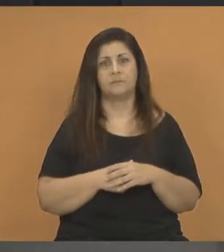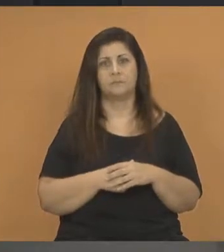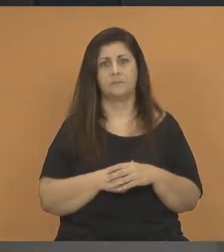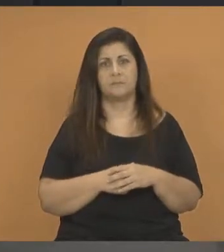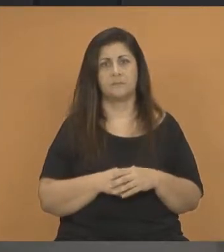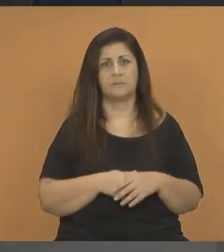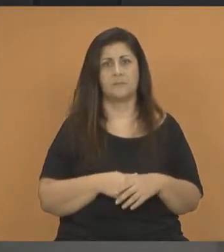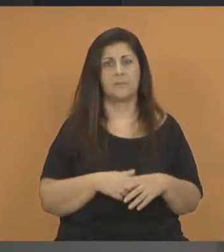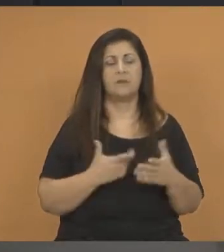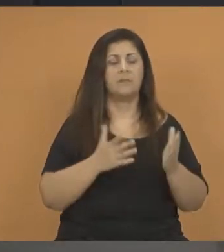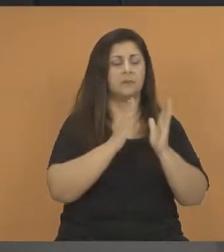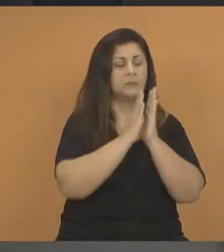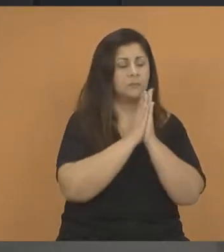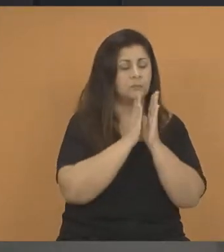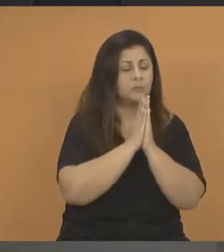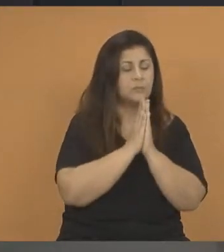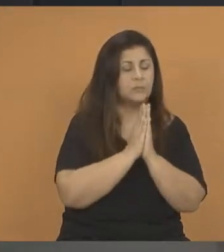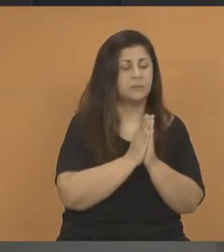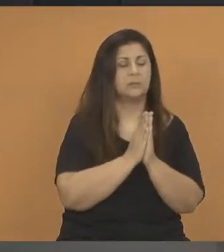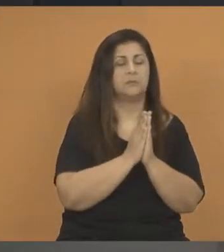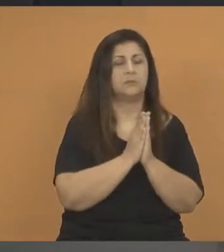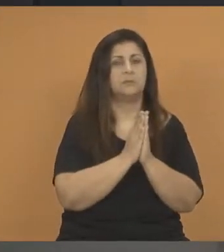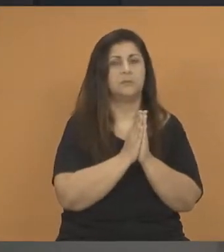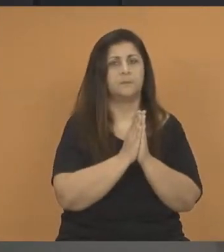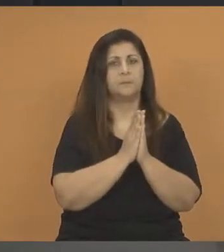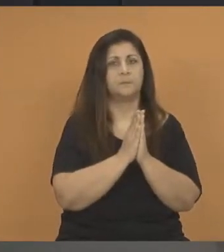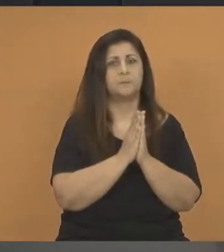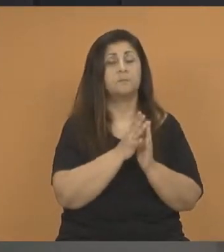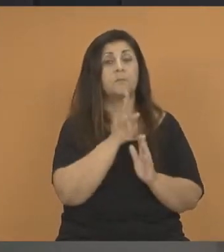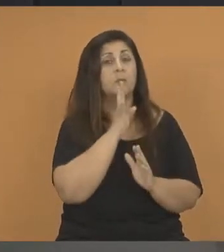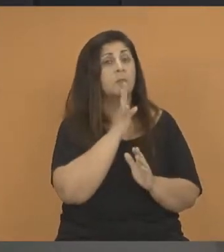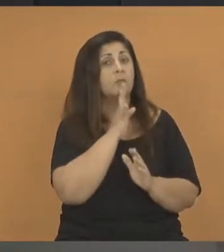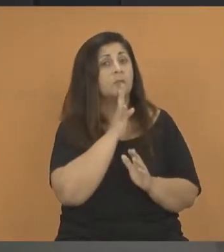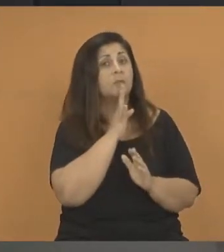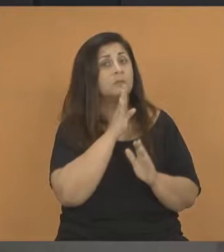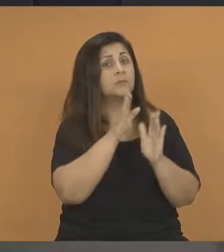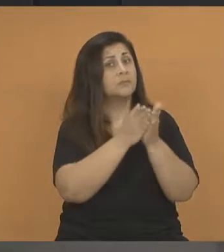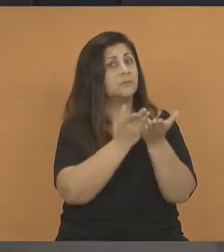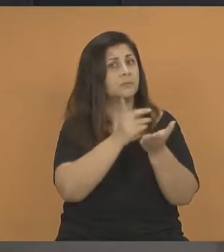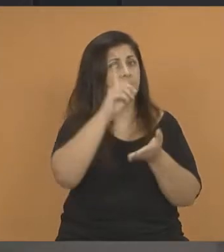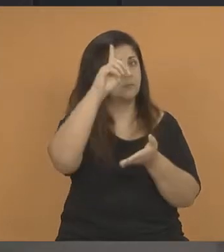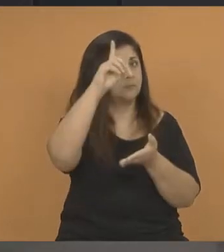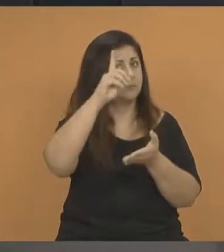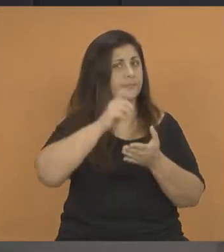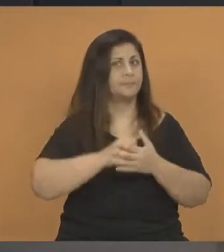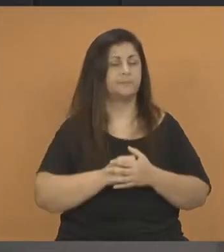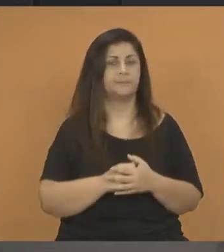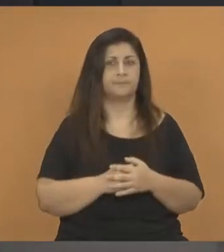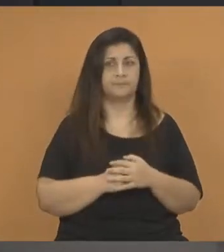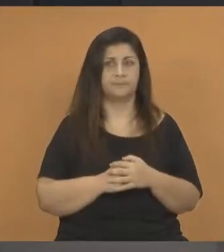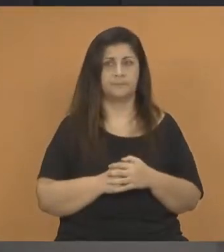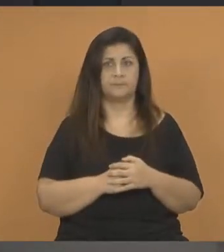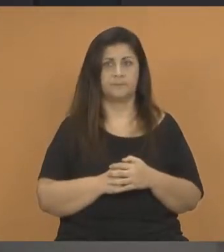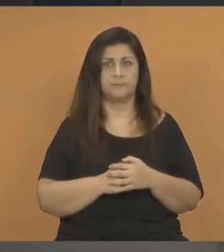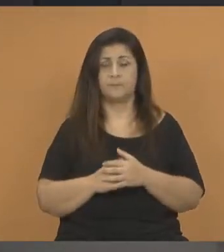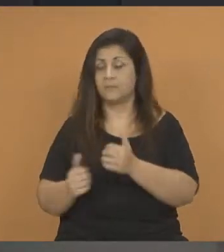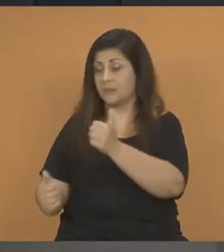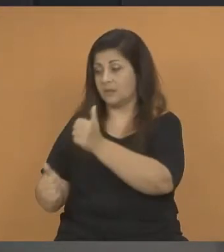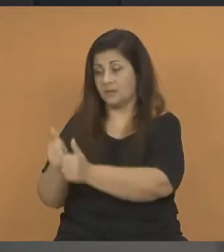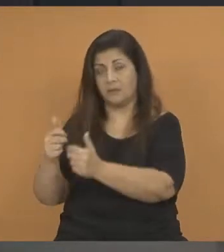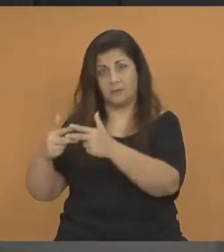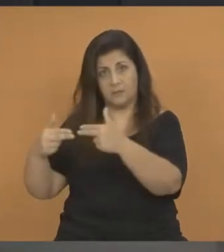ela vai estar lá em oração, vai estar lá conhecendo a palavra de Deus. E o